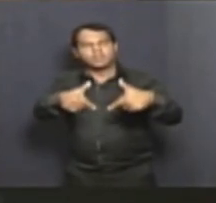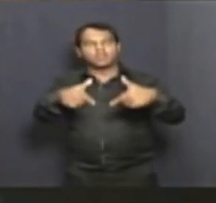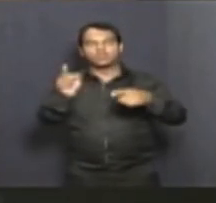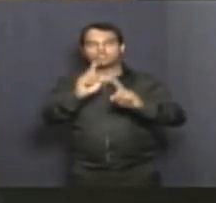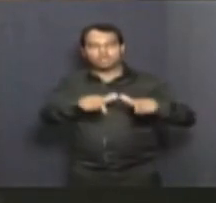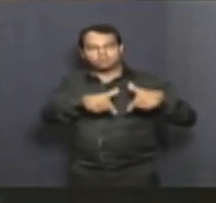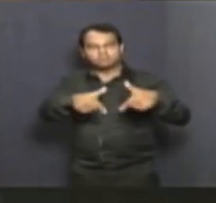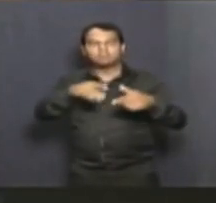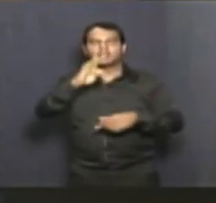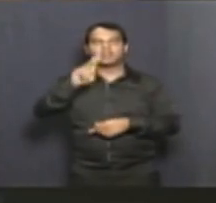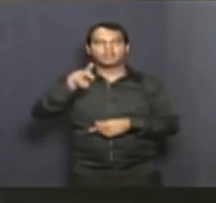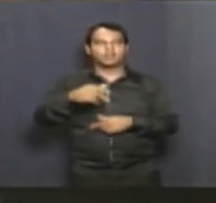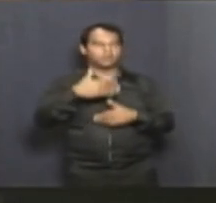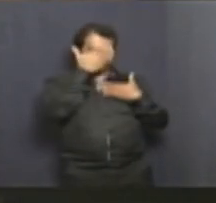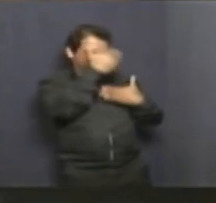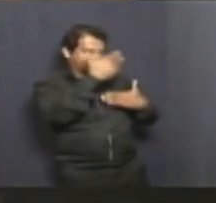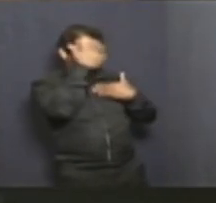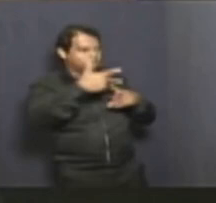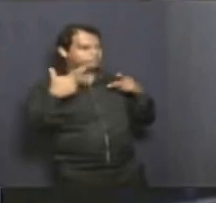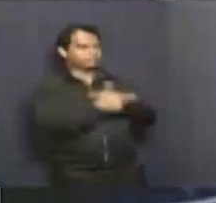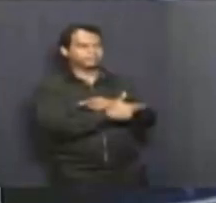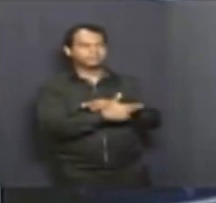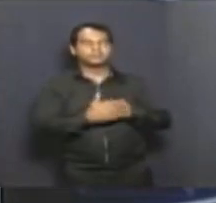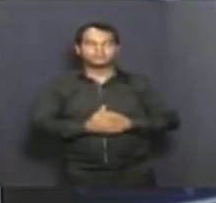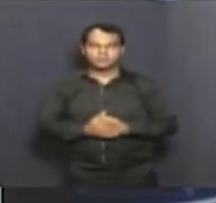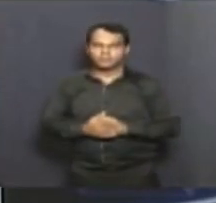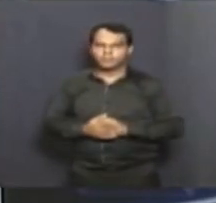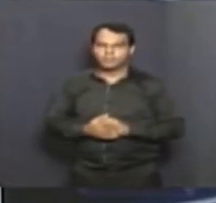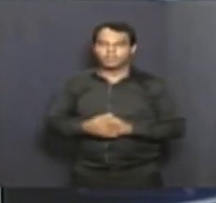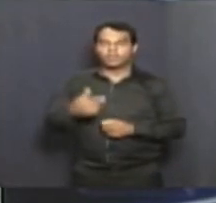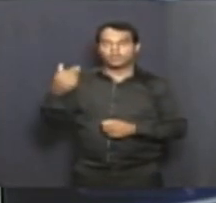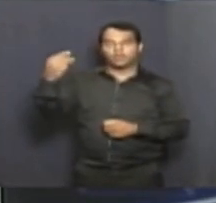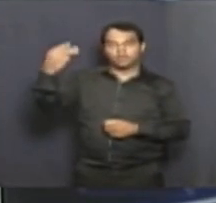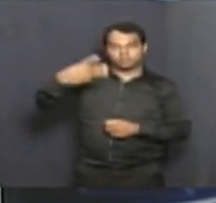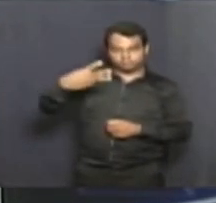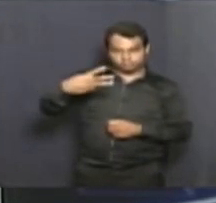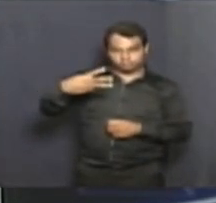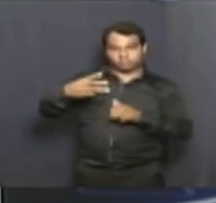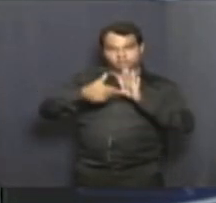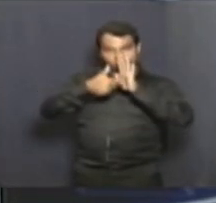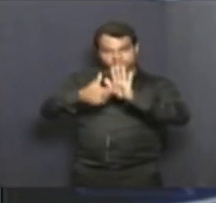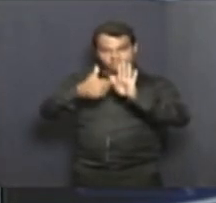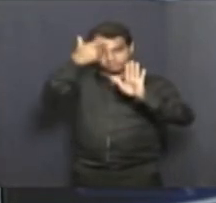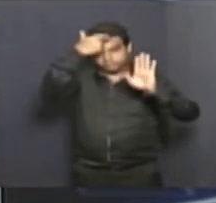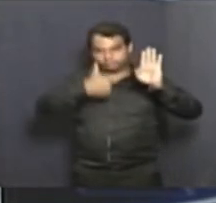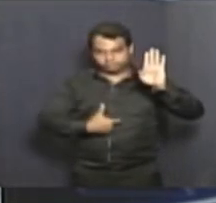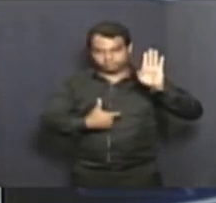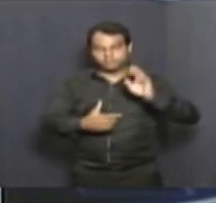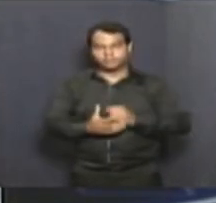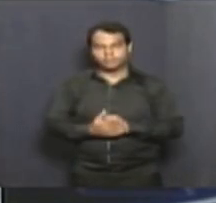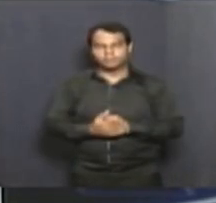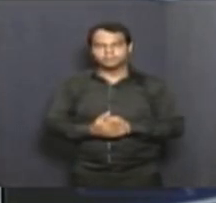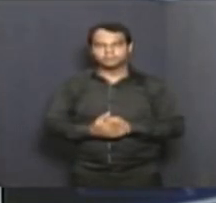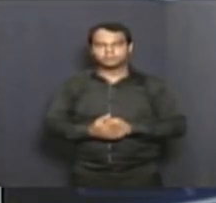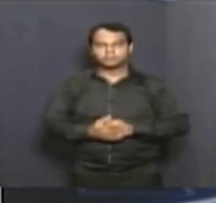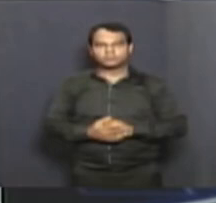penteado candidata próximo candidato então a se apresentar três